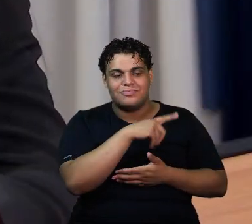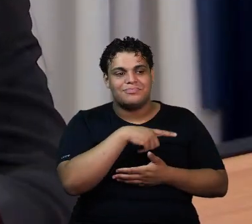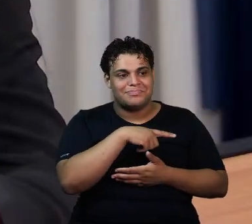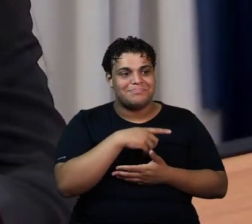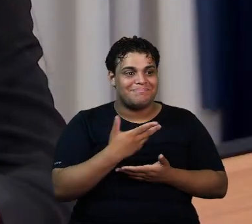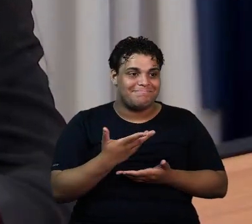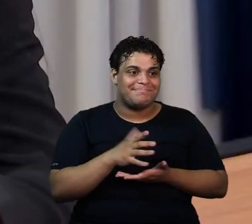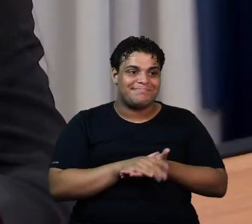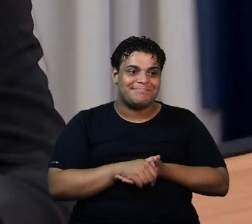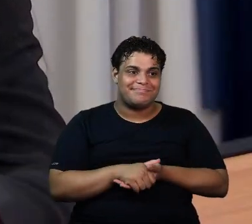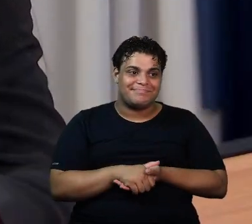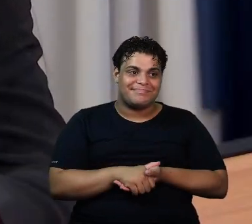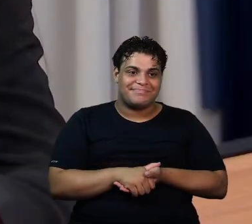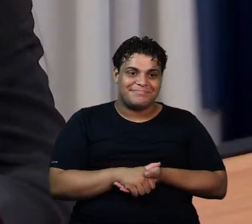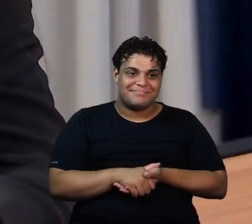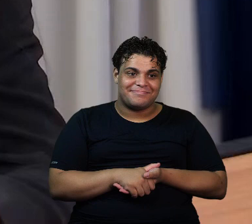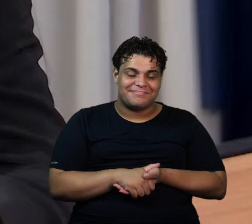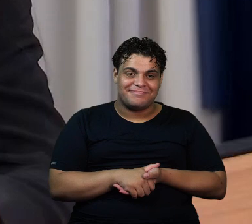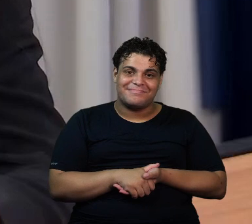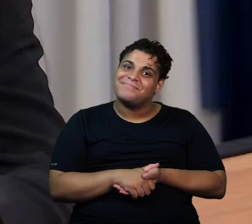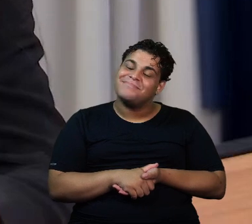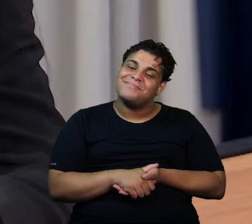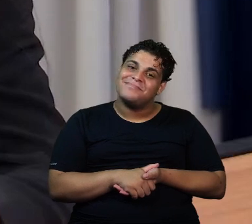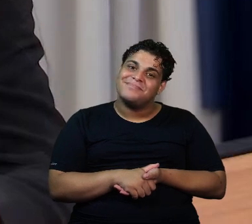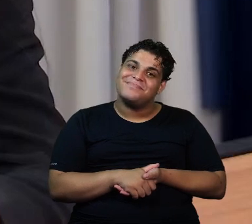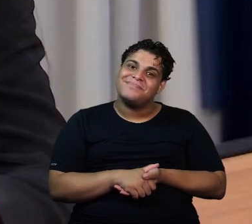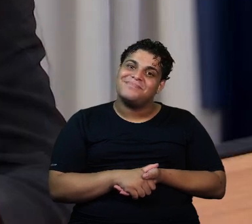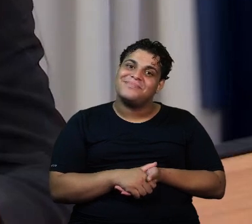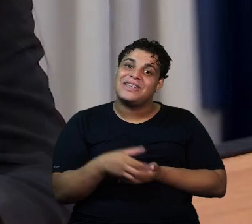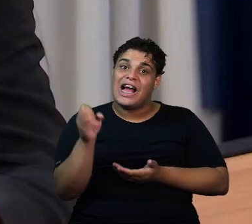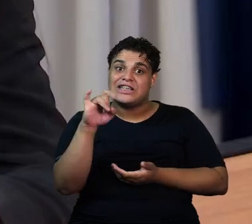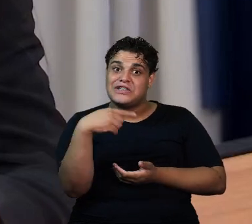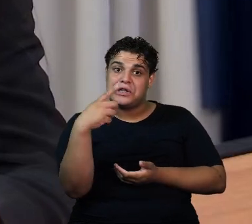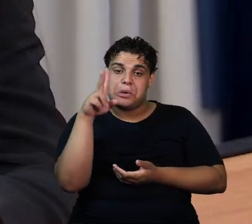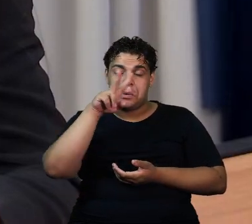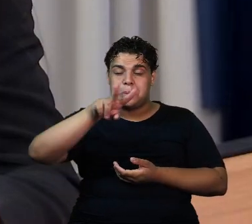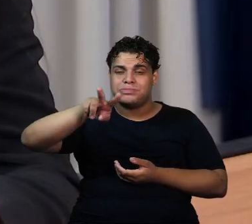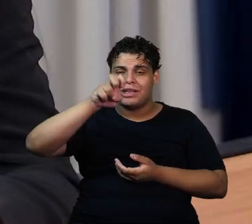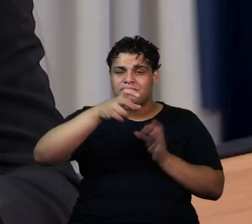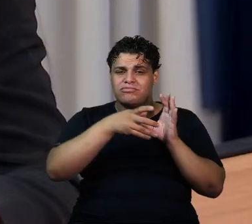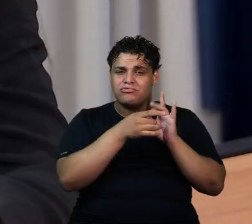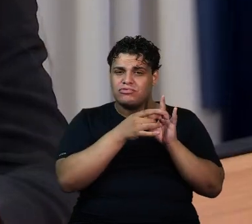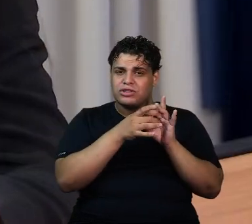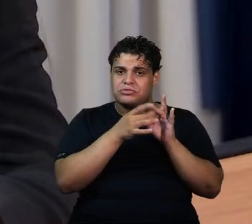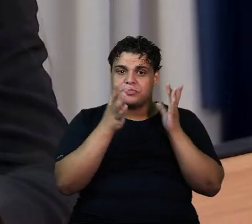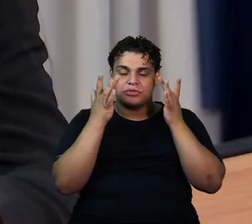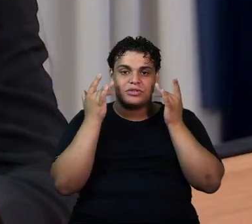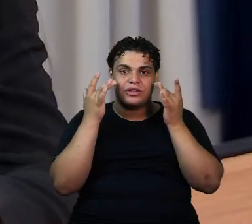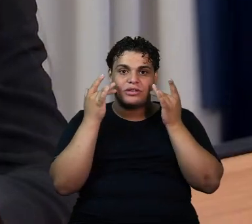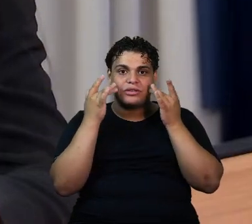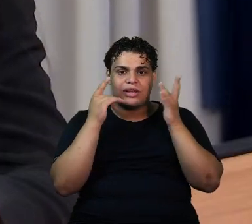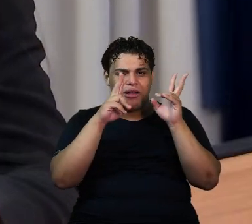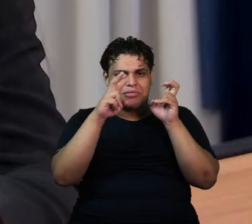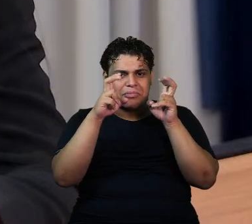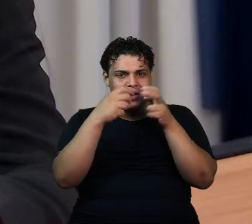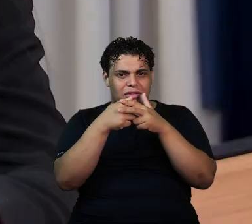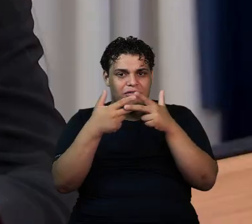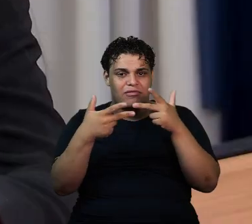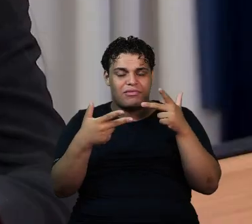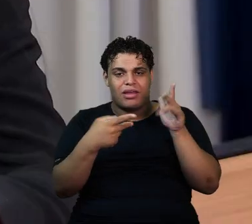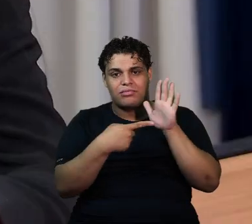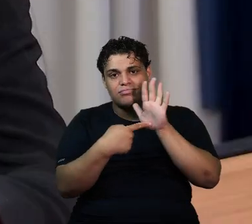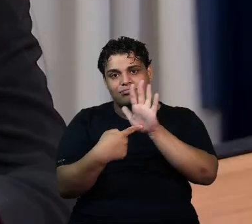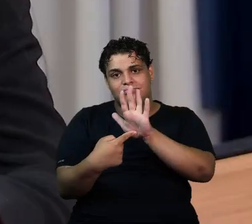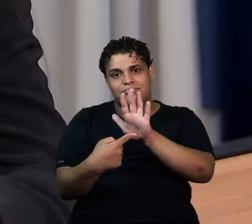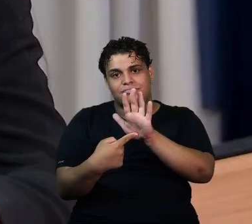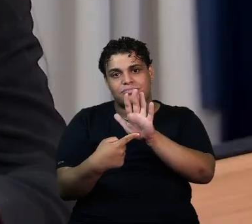né? Então, quando a gente observa num contexto teatral tantas temáticas vindo à tona,